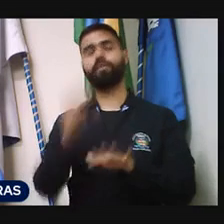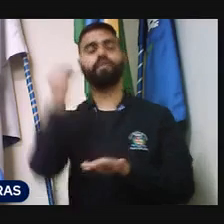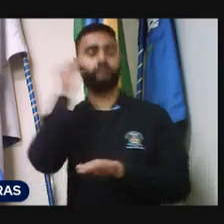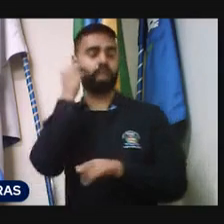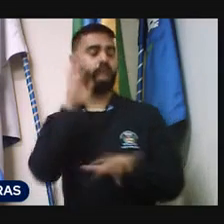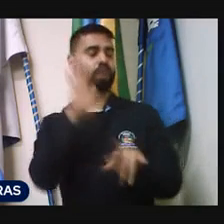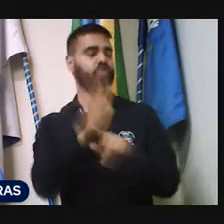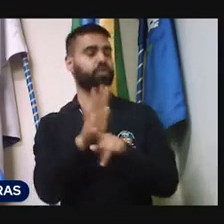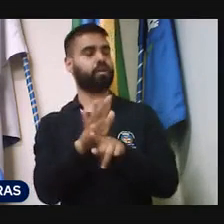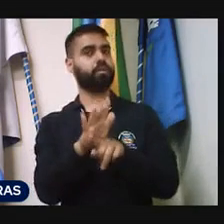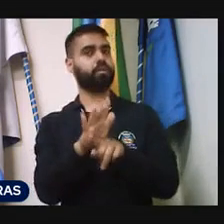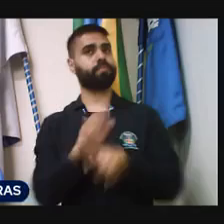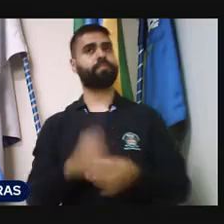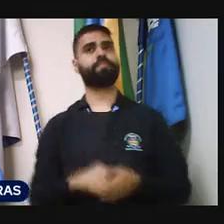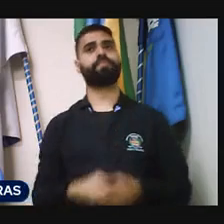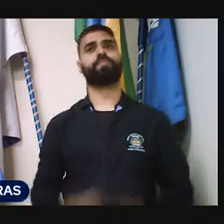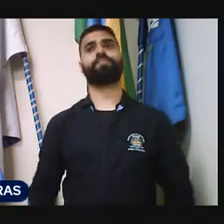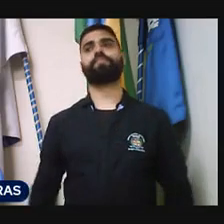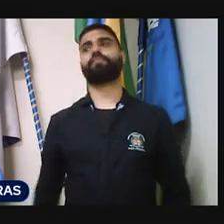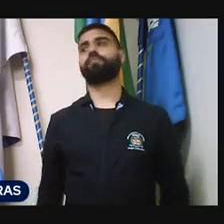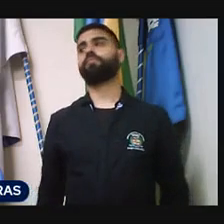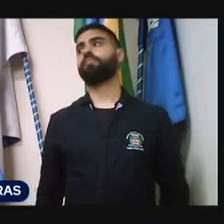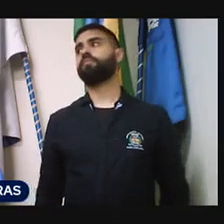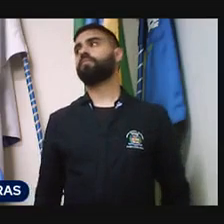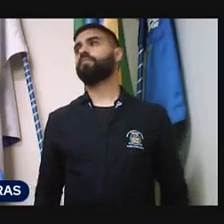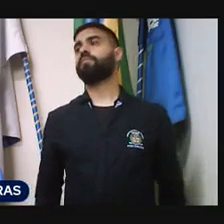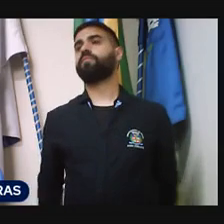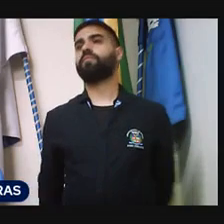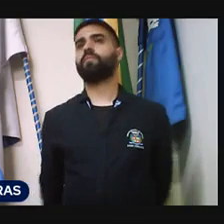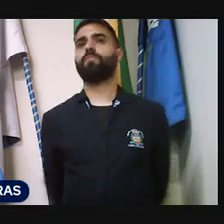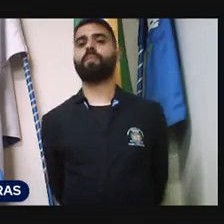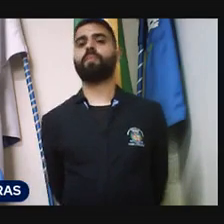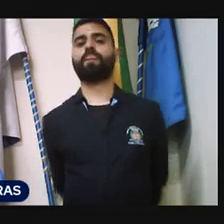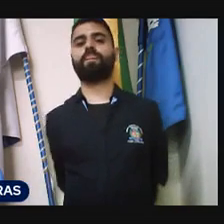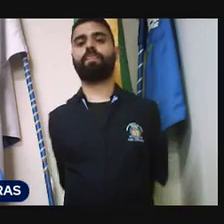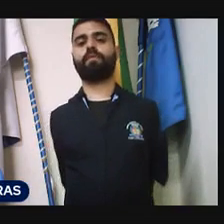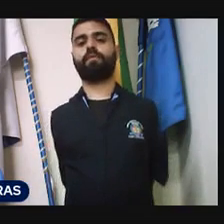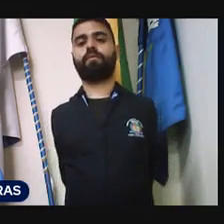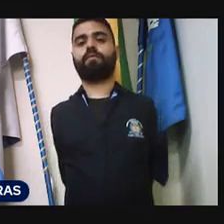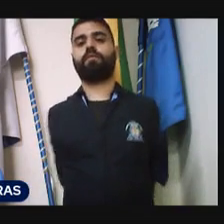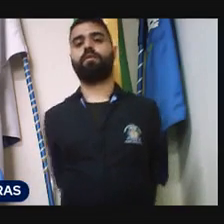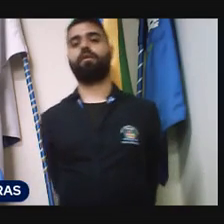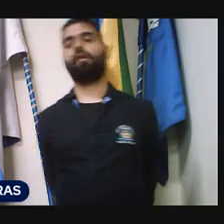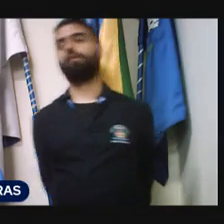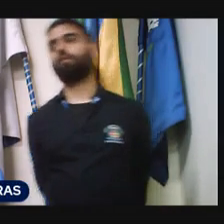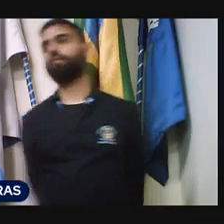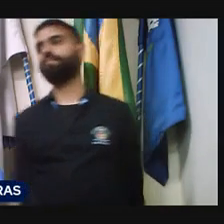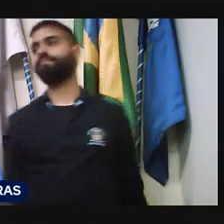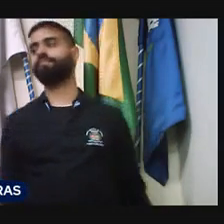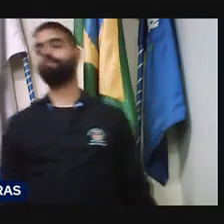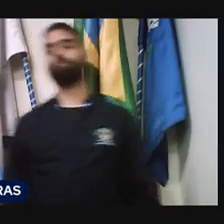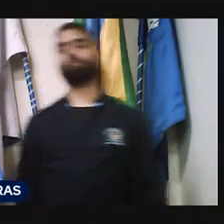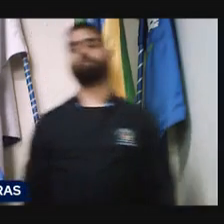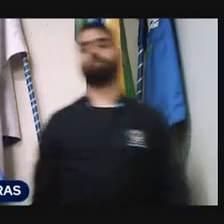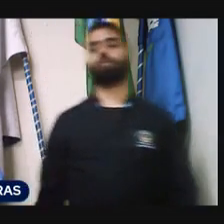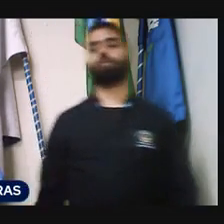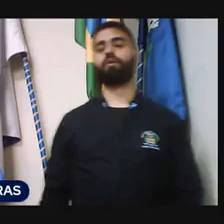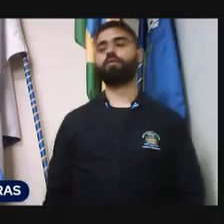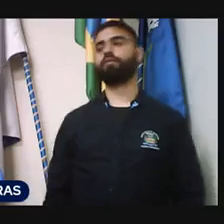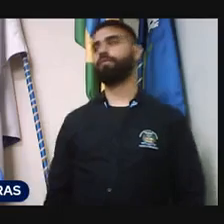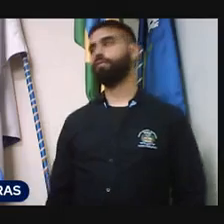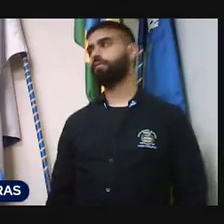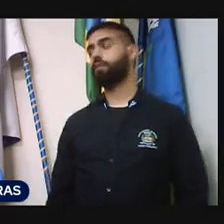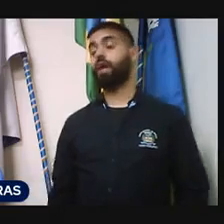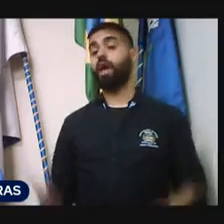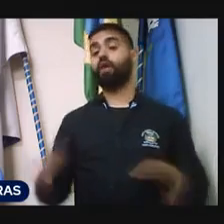vai tentar ajudar na medida do possível é dando prosseguimento à reunião hoje Faremos o chamada